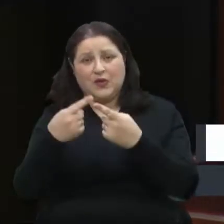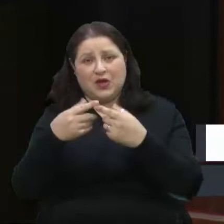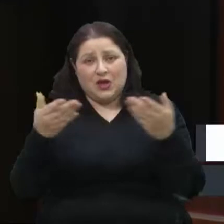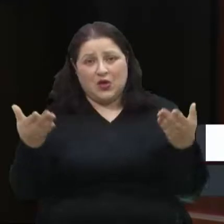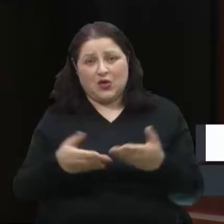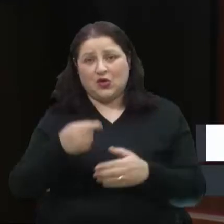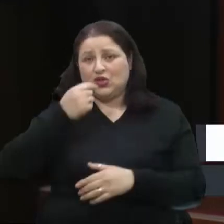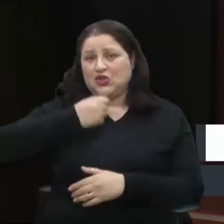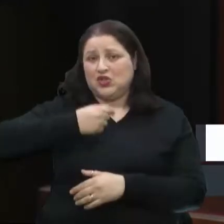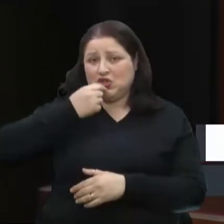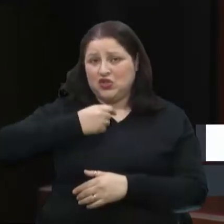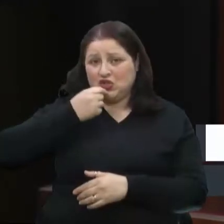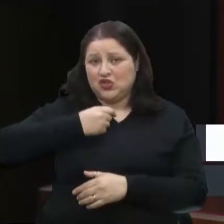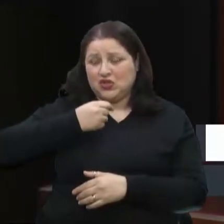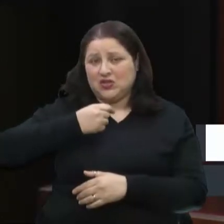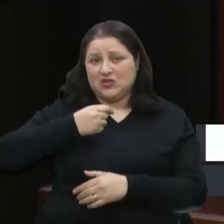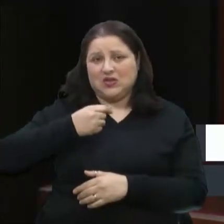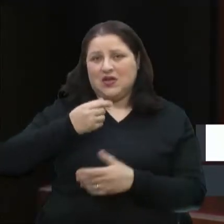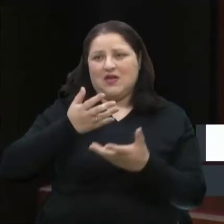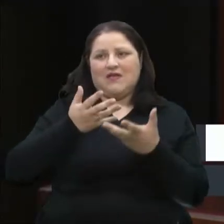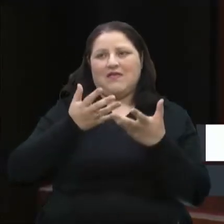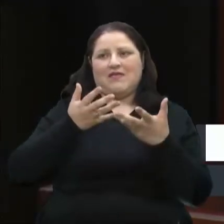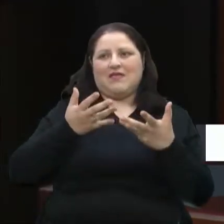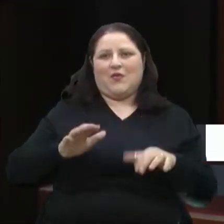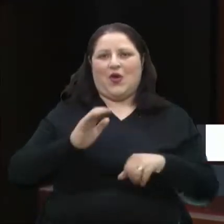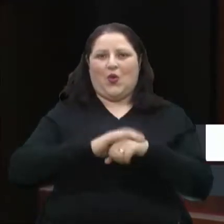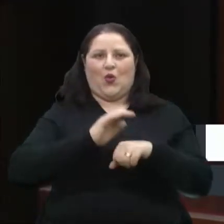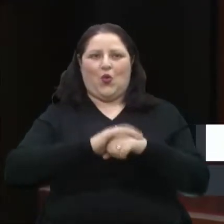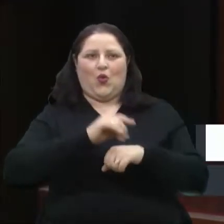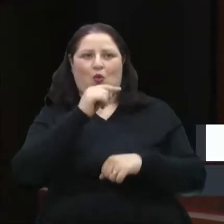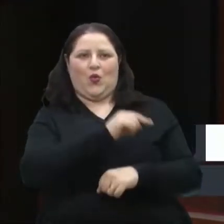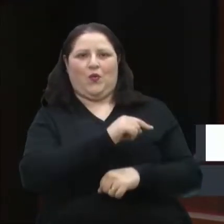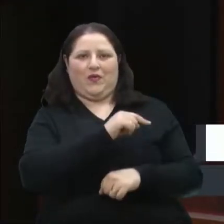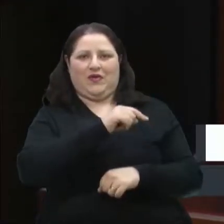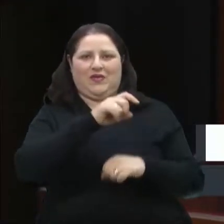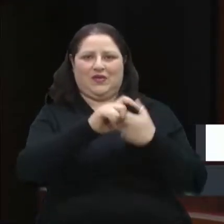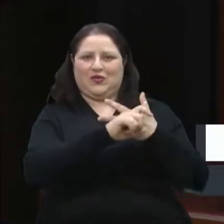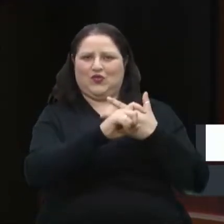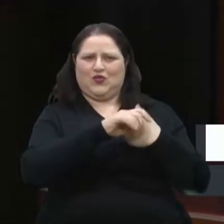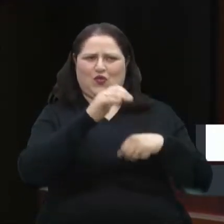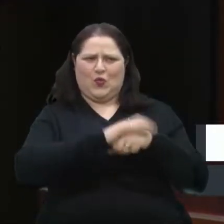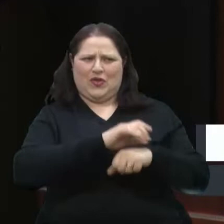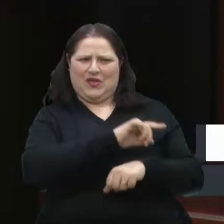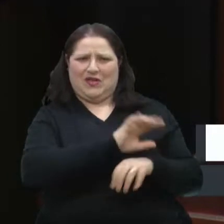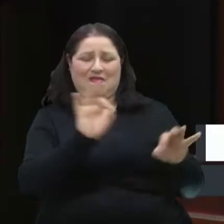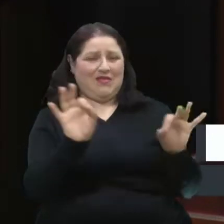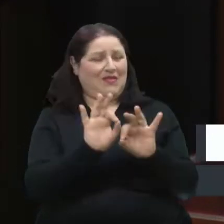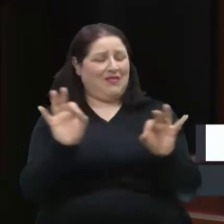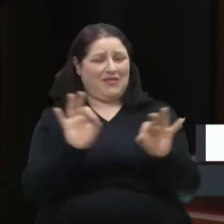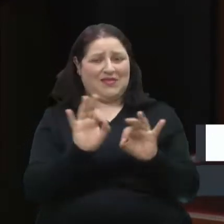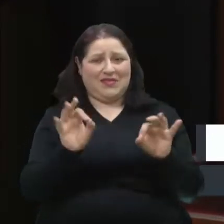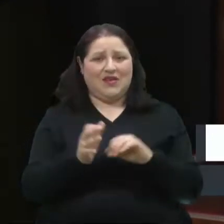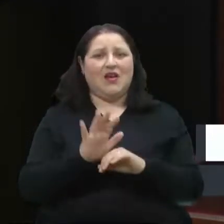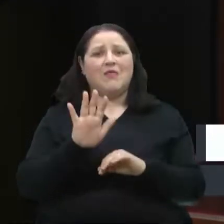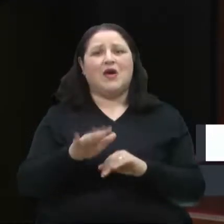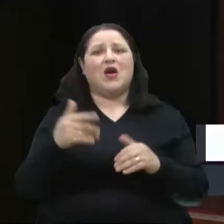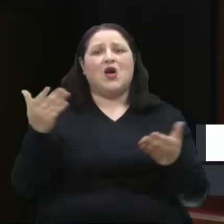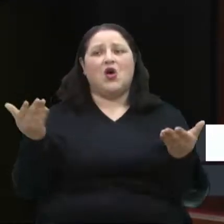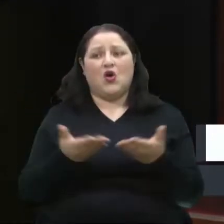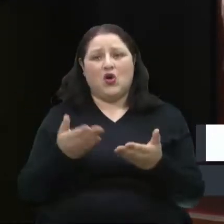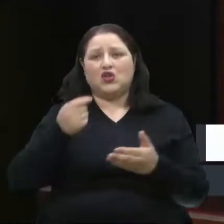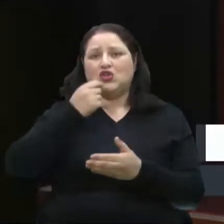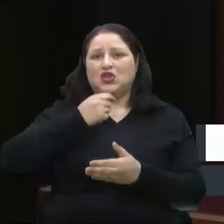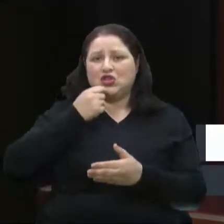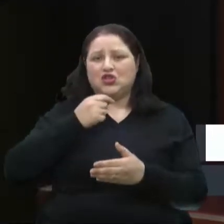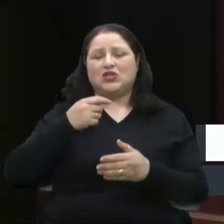Caxias do Sul, sem querer, não por maldade do executivo ou de ninguém mais, mas hoje Caxias